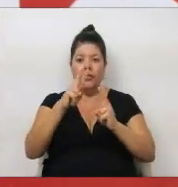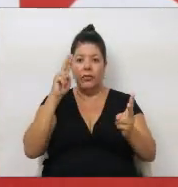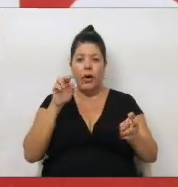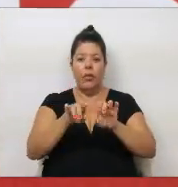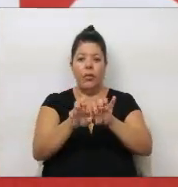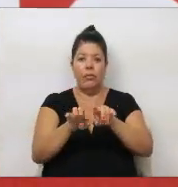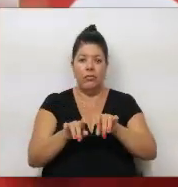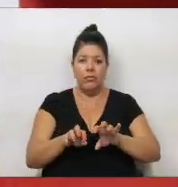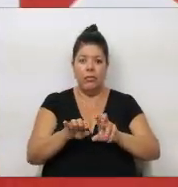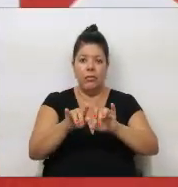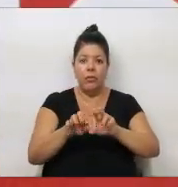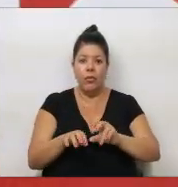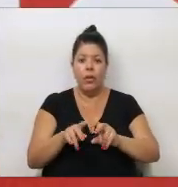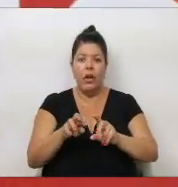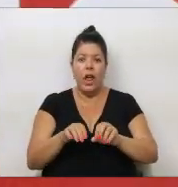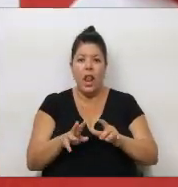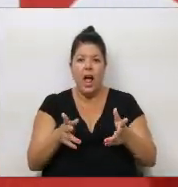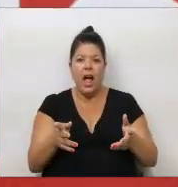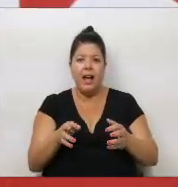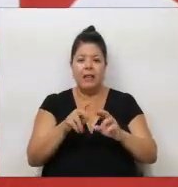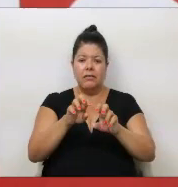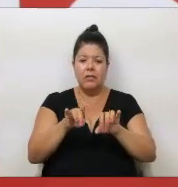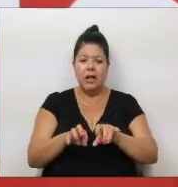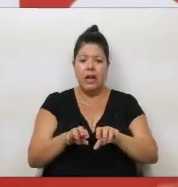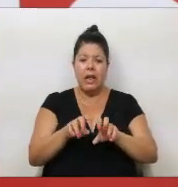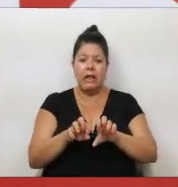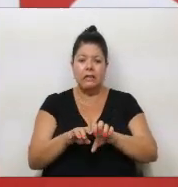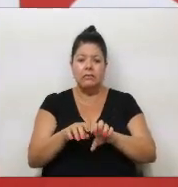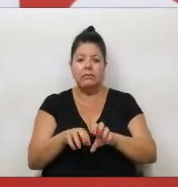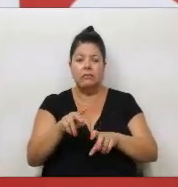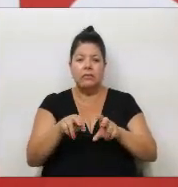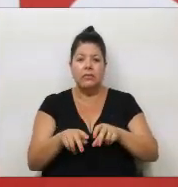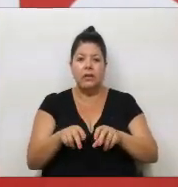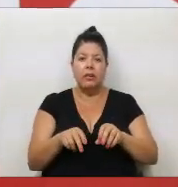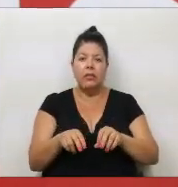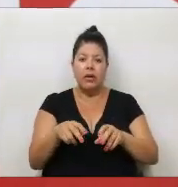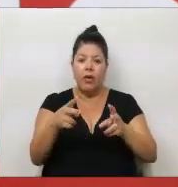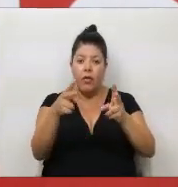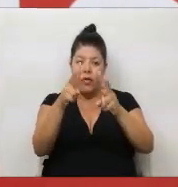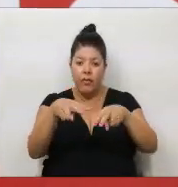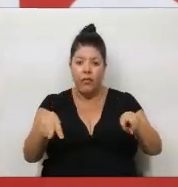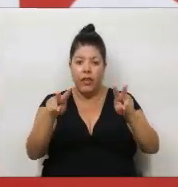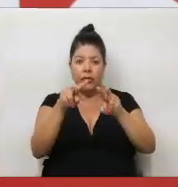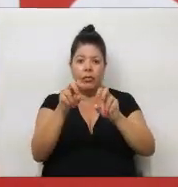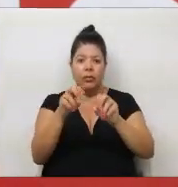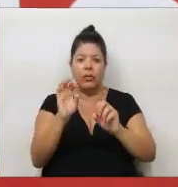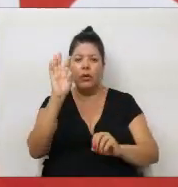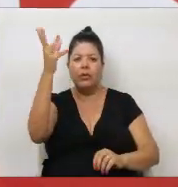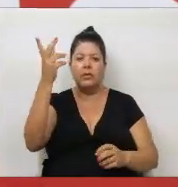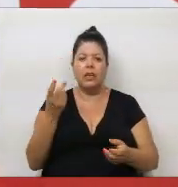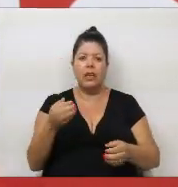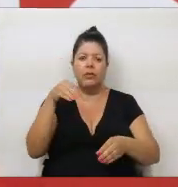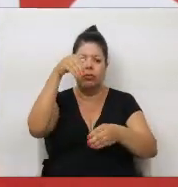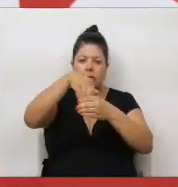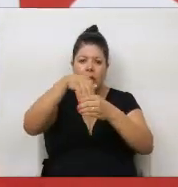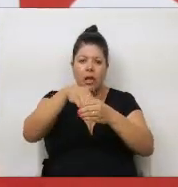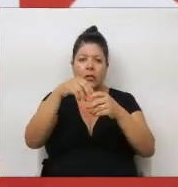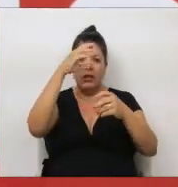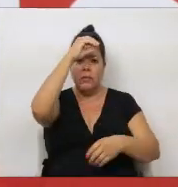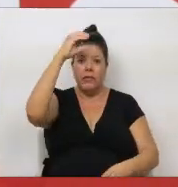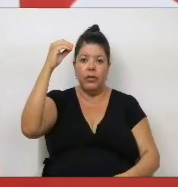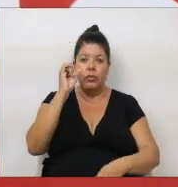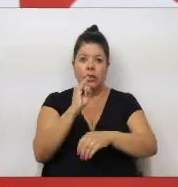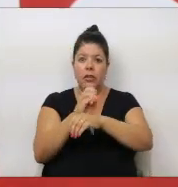todo cidadão lá do interior do bairro, ele consegue acessar e ver tudo como está acontecendo na prefeitura de